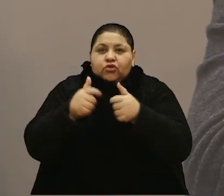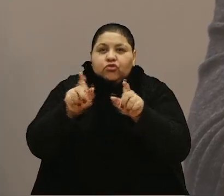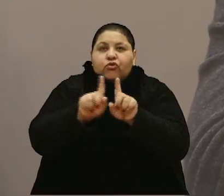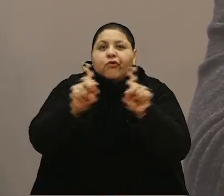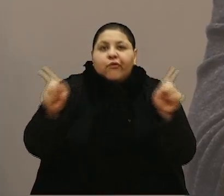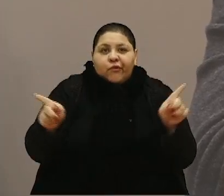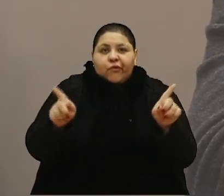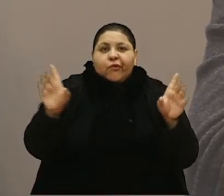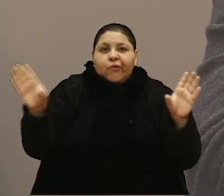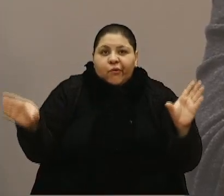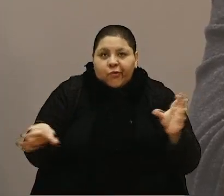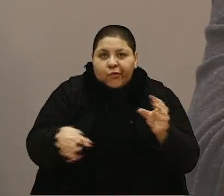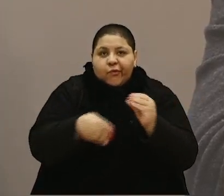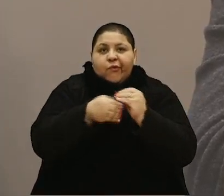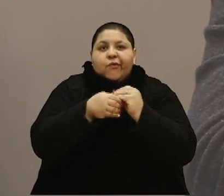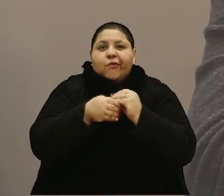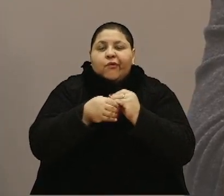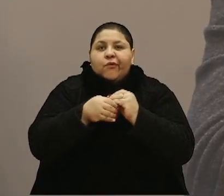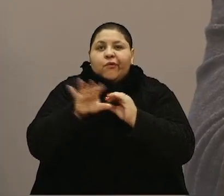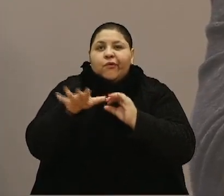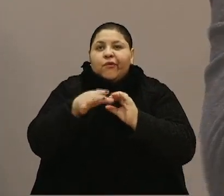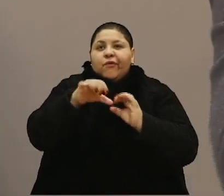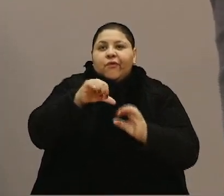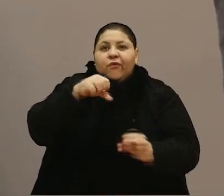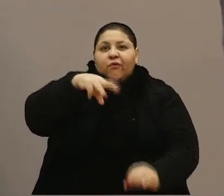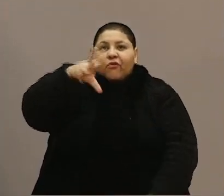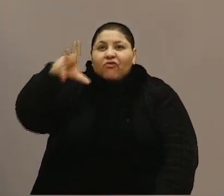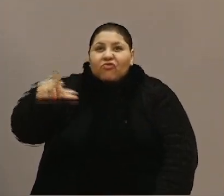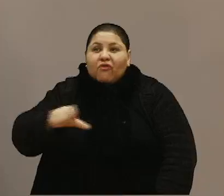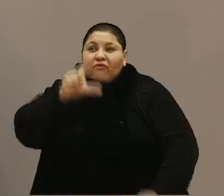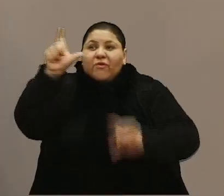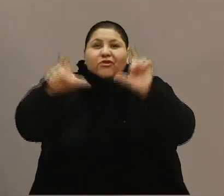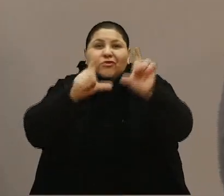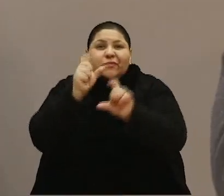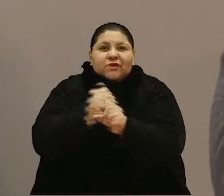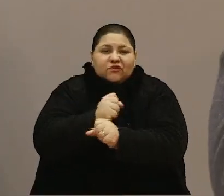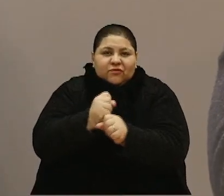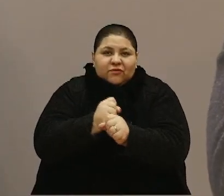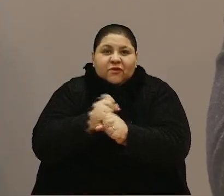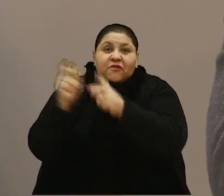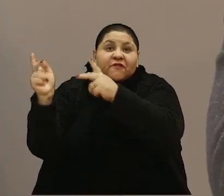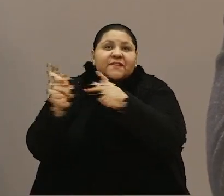ele soma-se a em torno de 9 milhões de turistas ano.